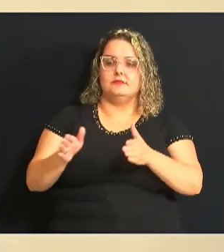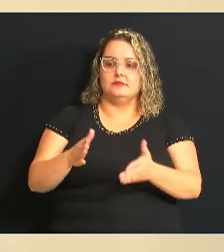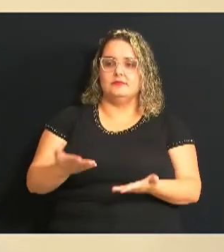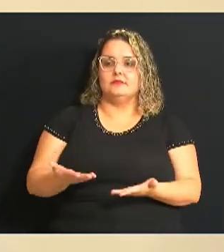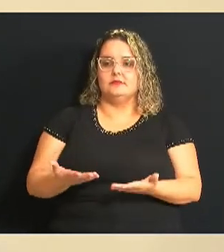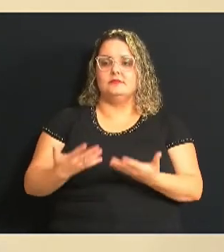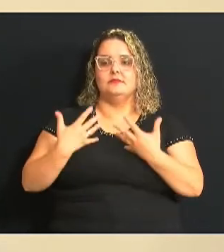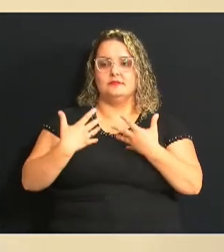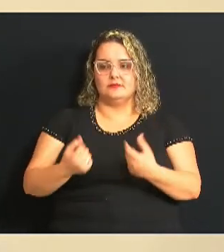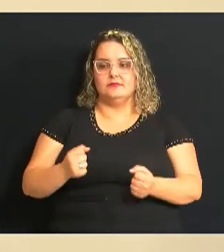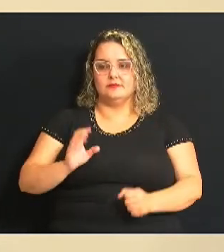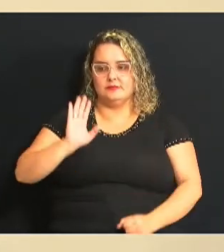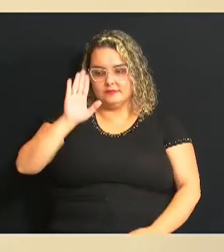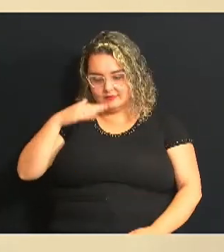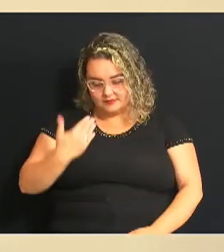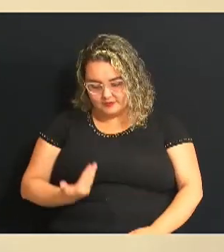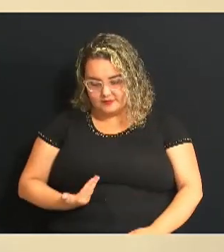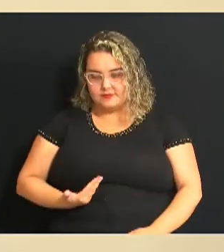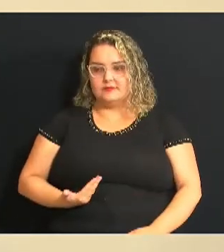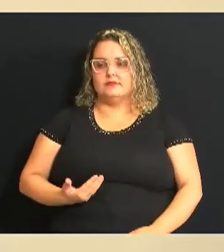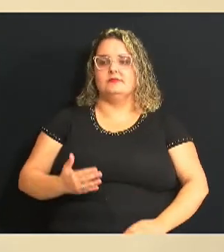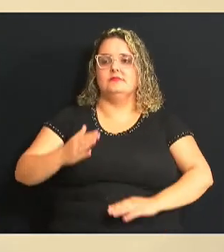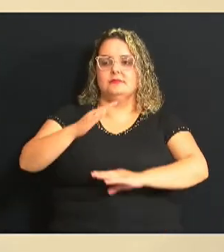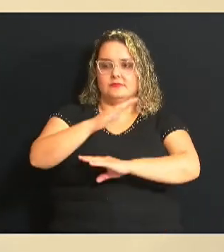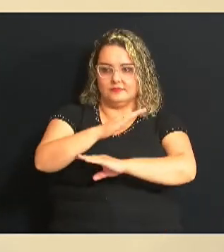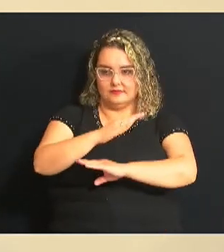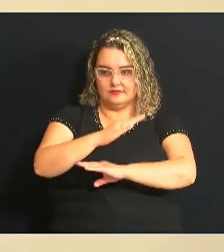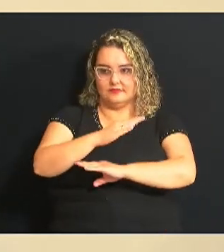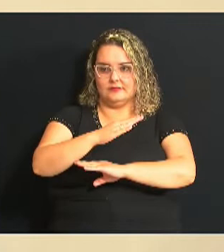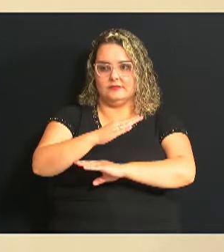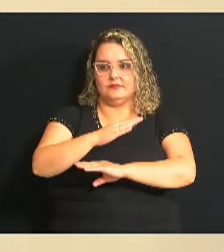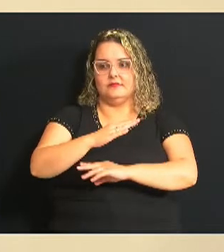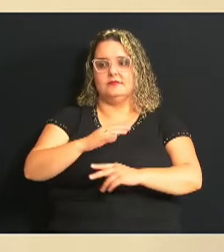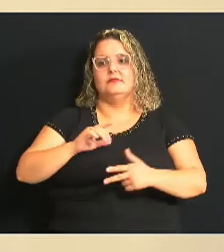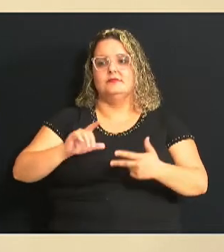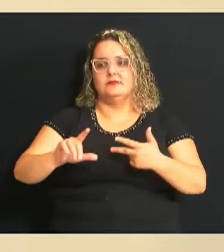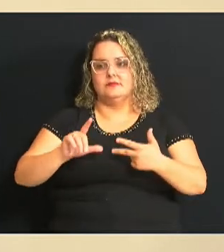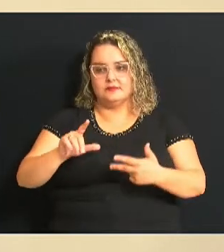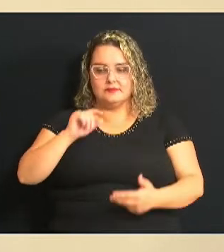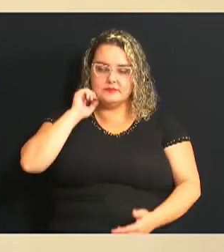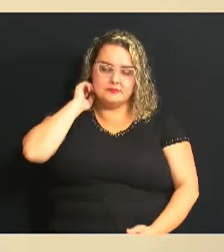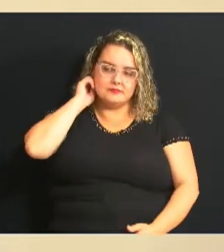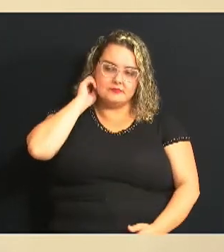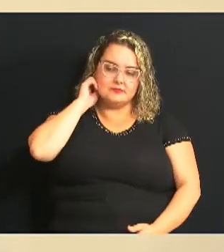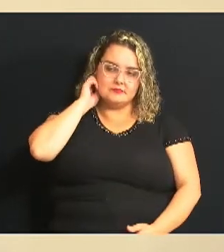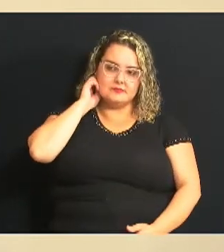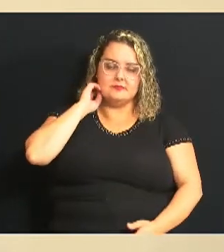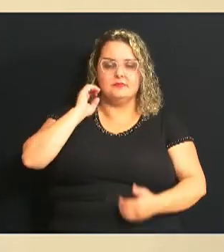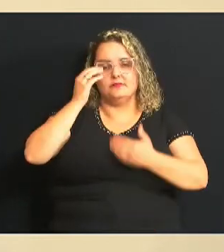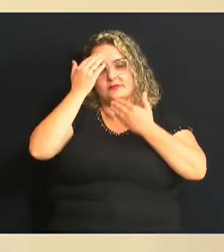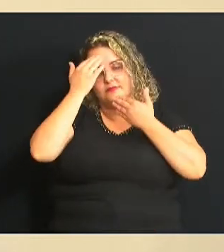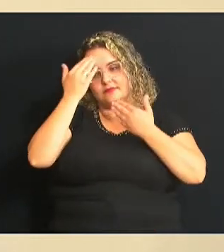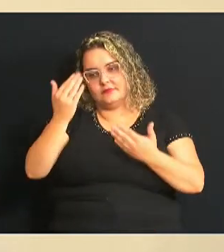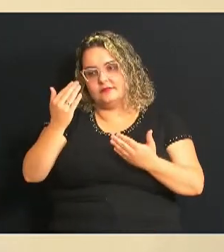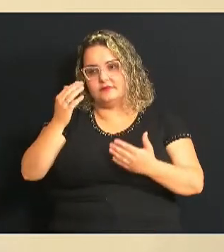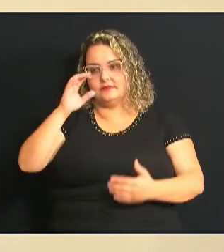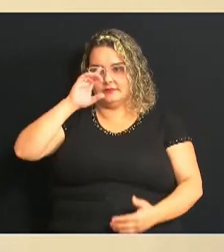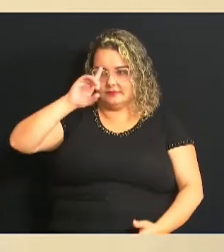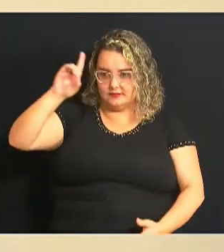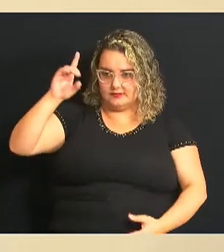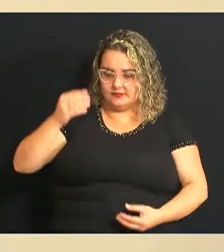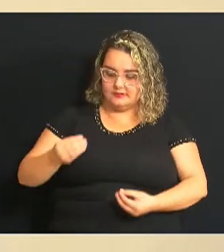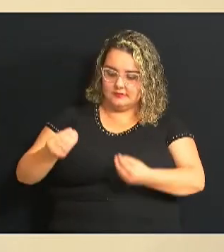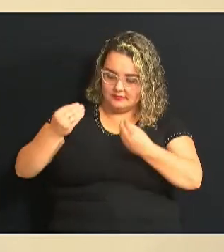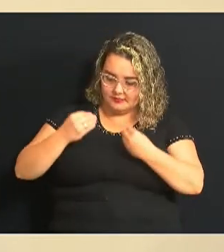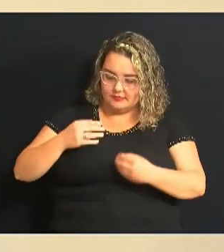recebendo essa honraria desta Casa de Leis, e agradecer a Deus por ter me trazido até